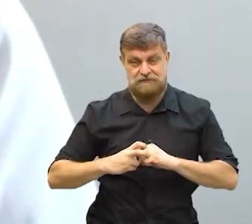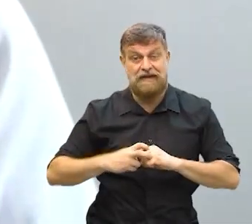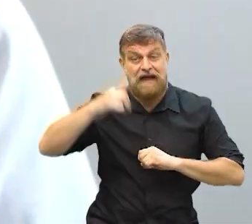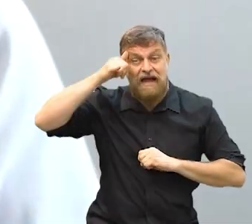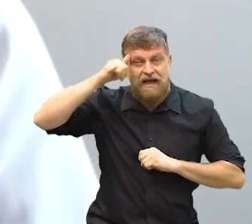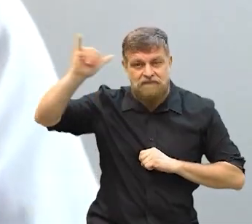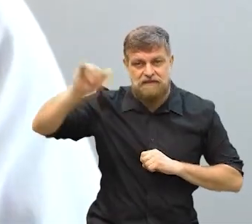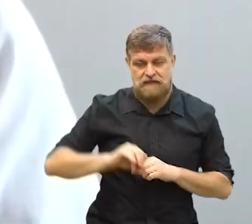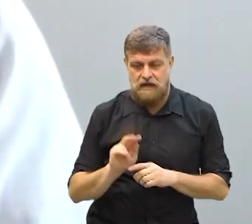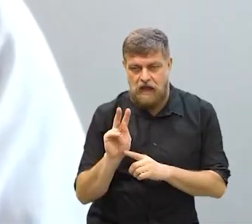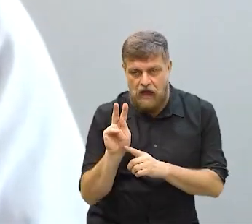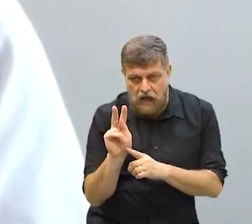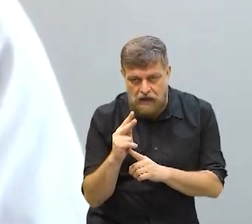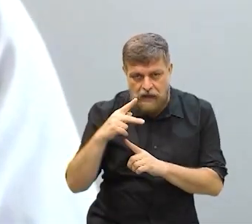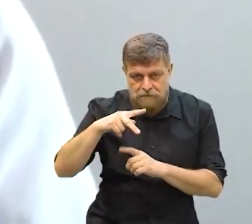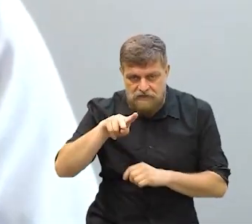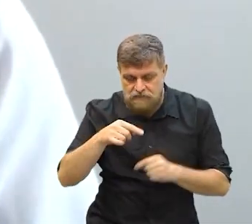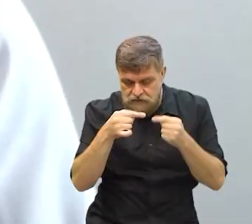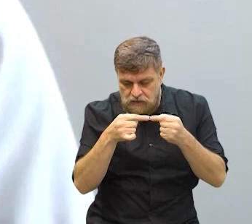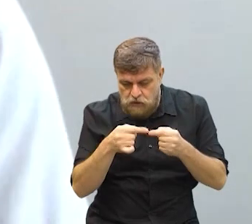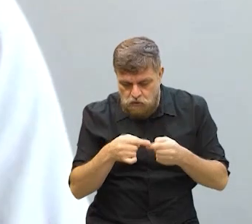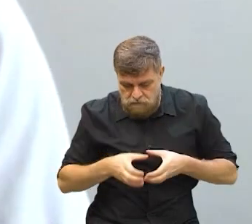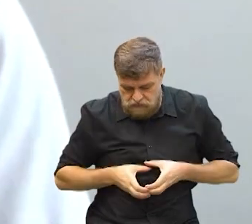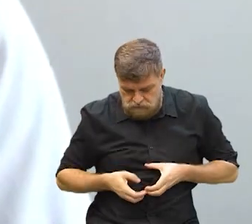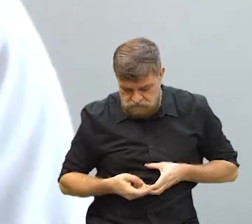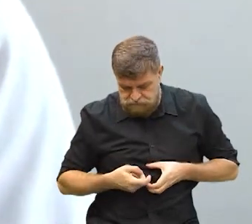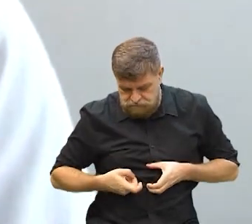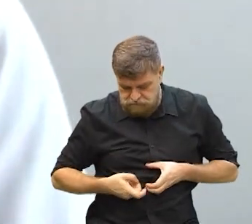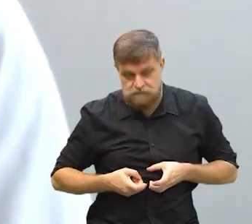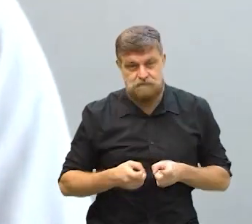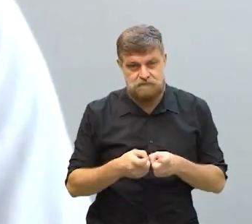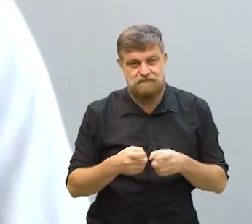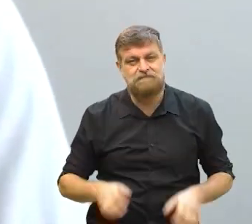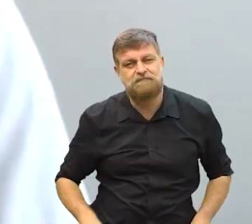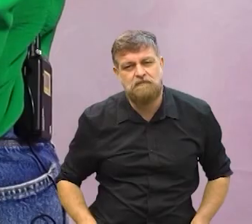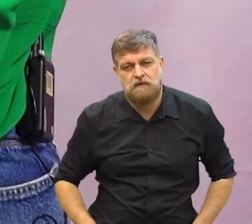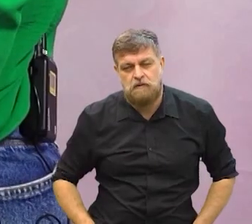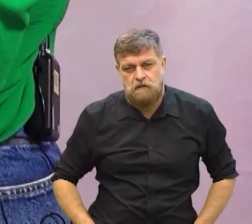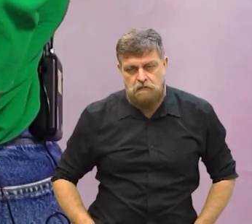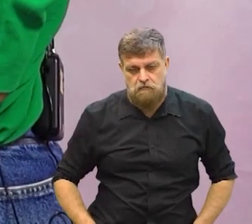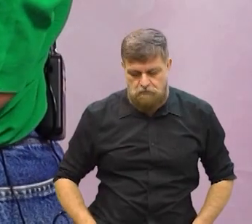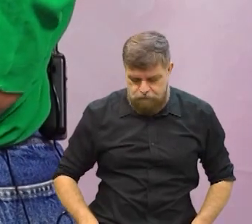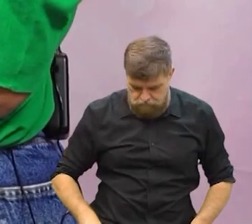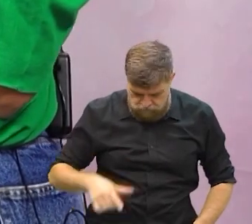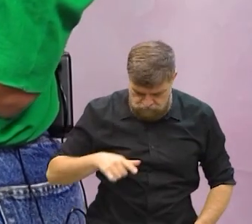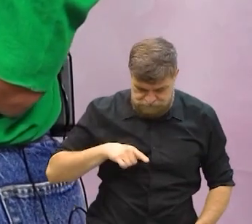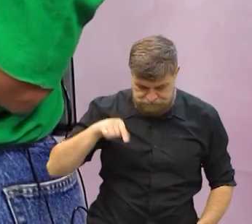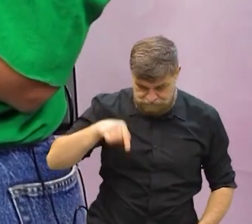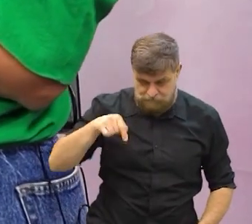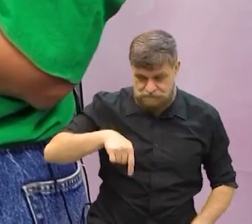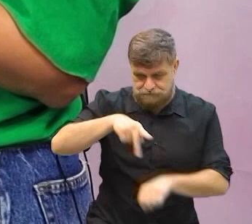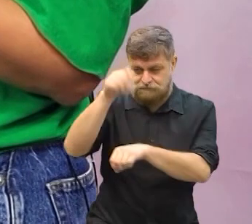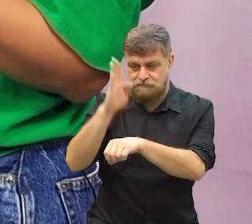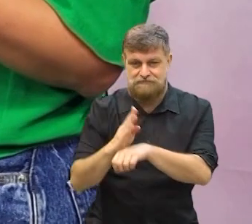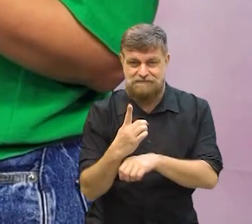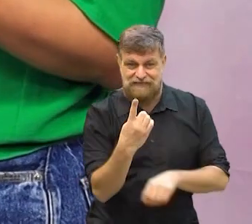do HPV, que são aqueles tipos mais relacionados ao surgimento do câncer do colo do útero. Doutor, no Brasil, cerca